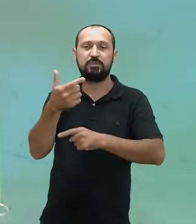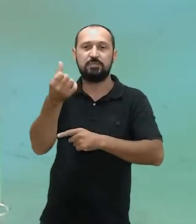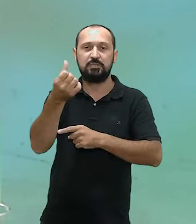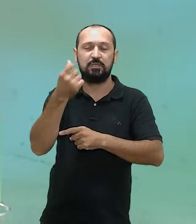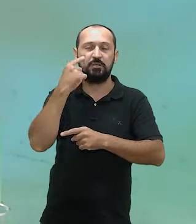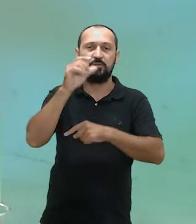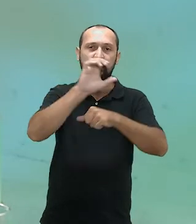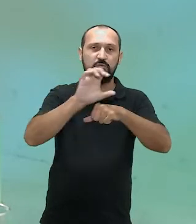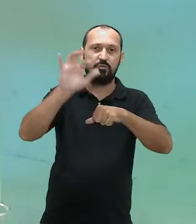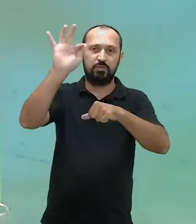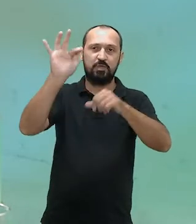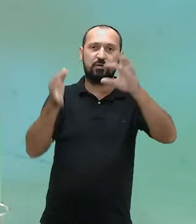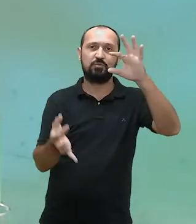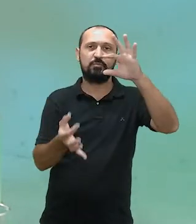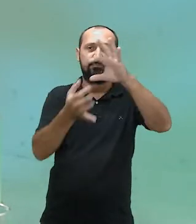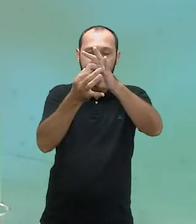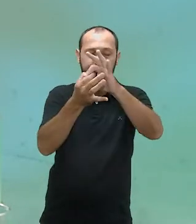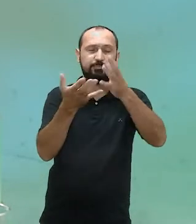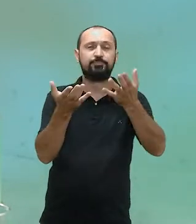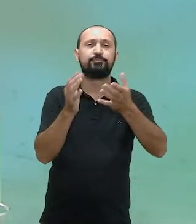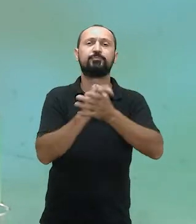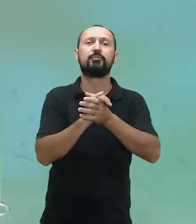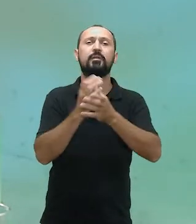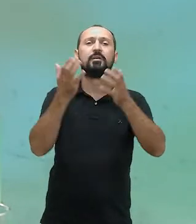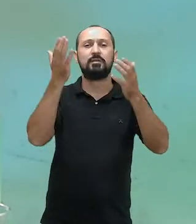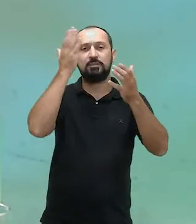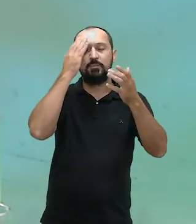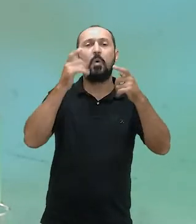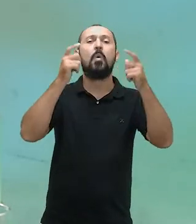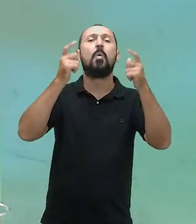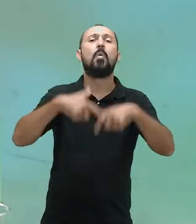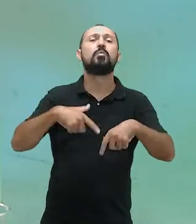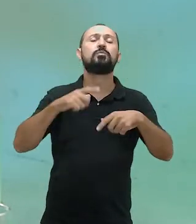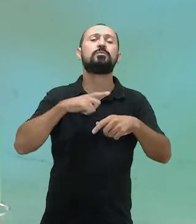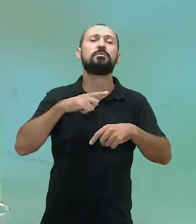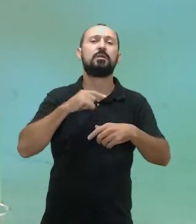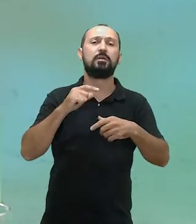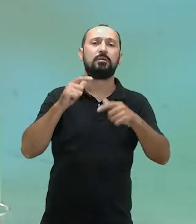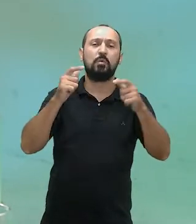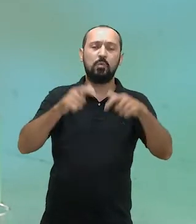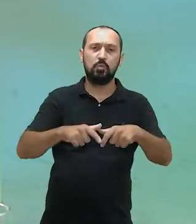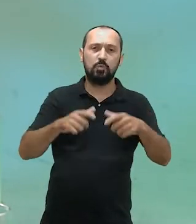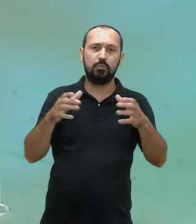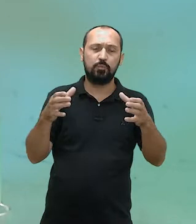seguem a Constituição Federal. Eu queria saber o local que isso acontece, né? A gente tem uma